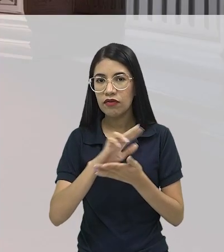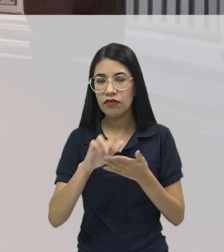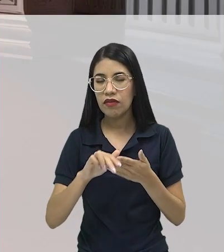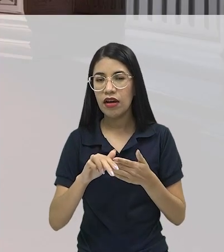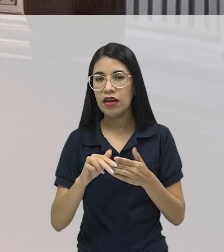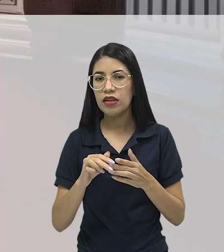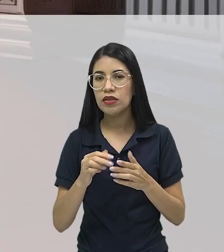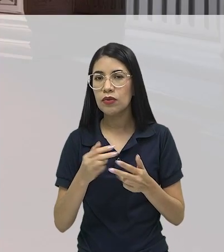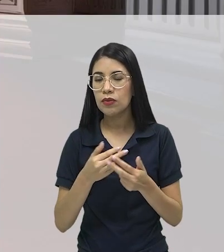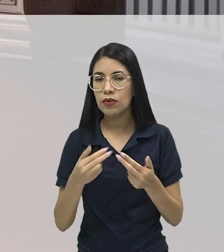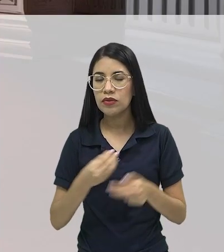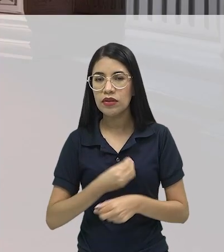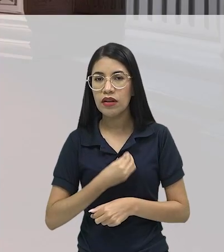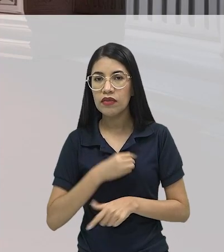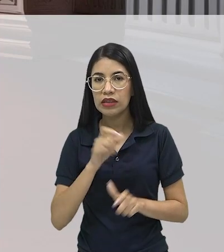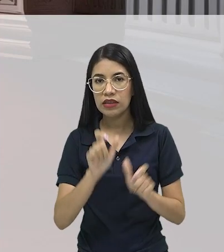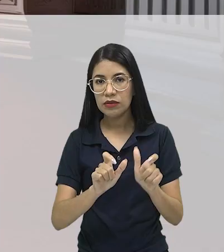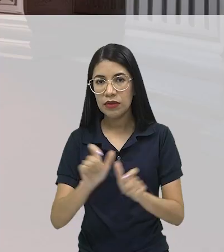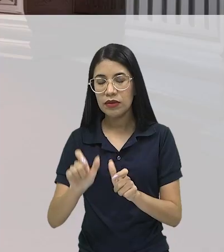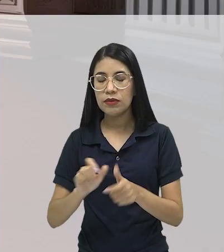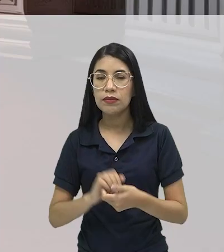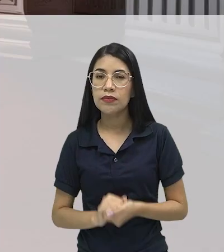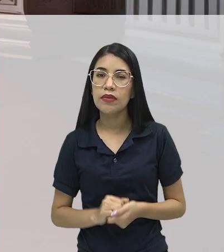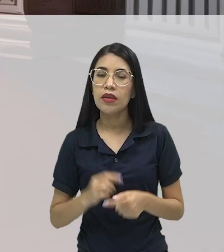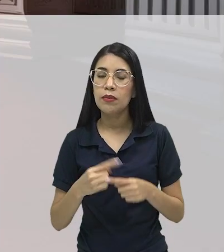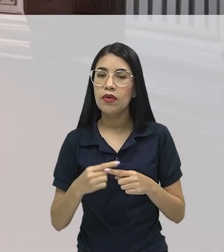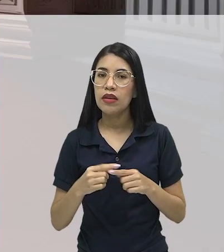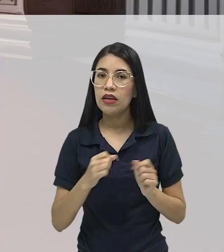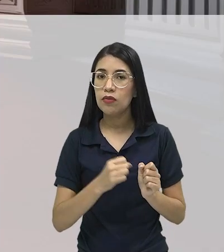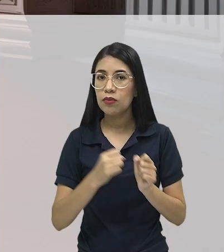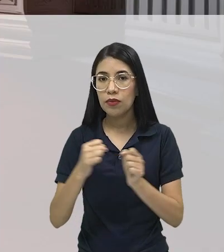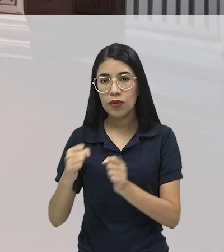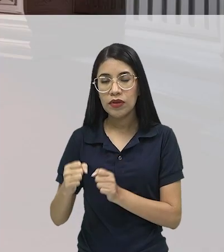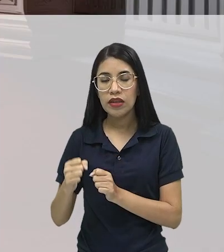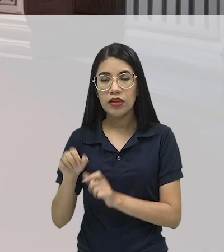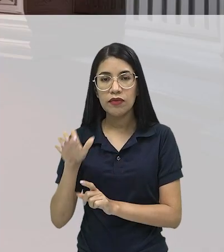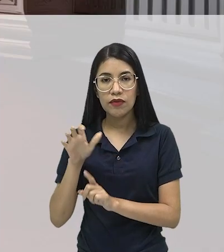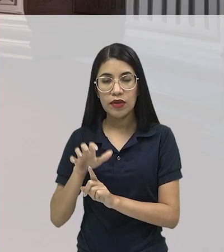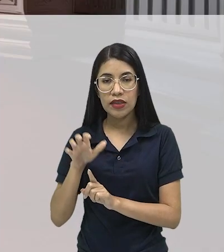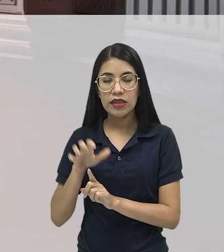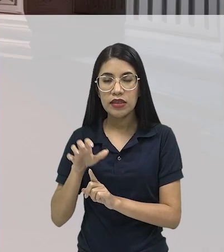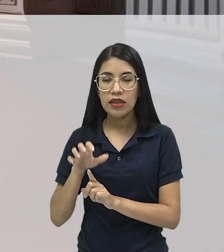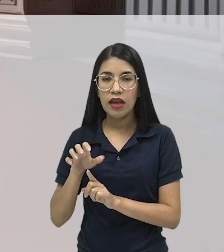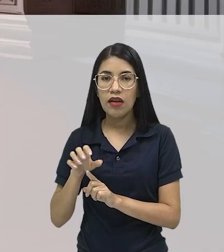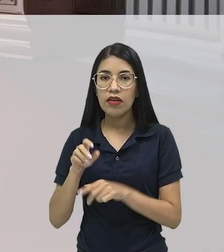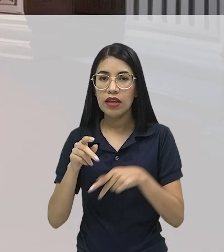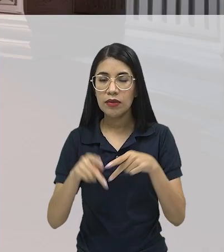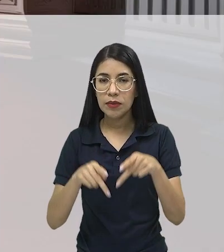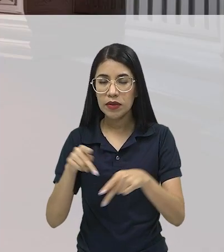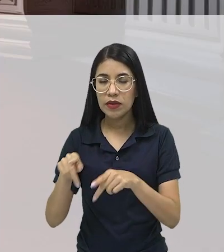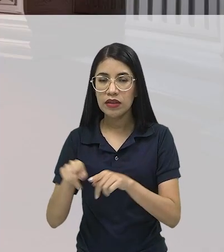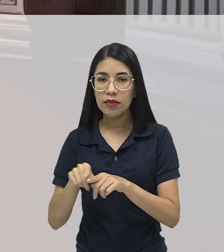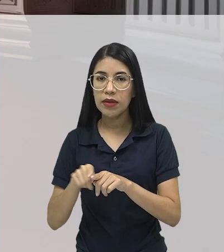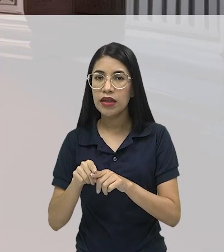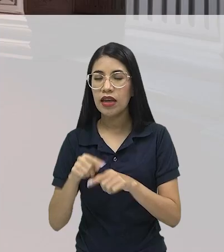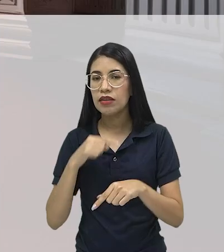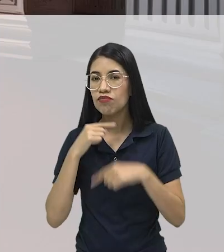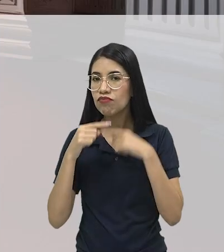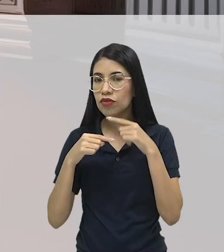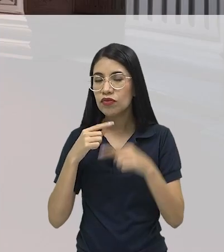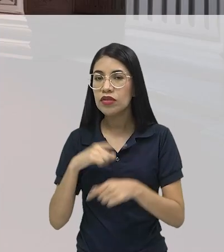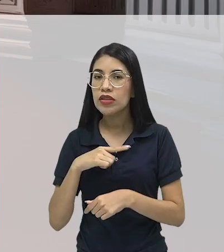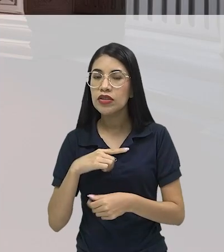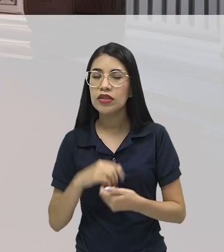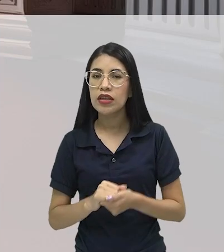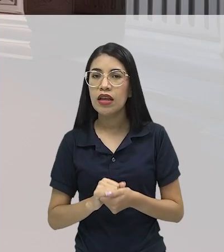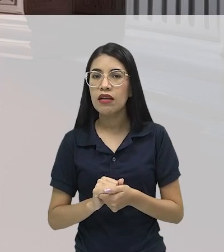esses questionamentos desse poder tremendo que o monarca exercia sobre a vida dessas pessoas que passa a ser questionado, não só das